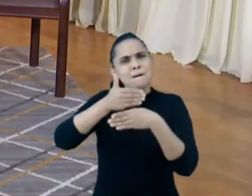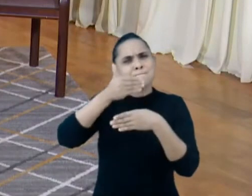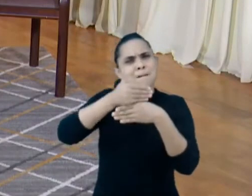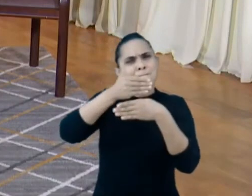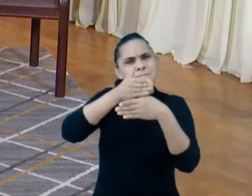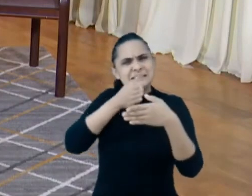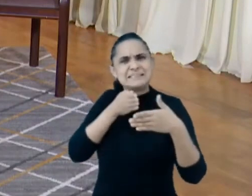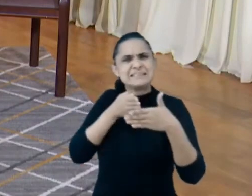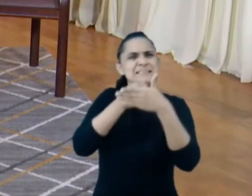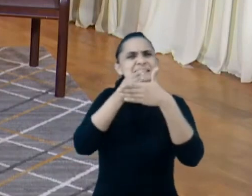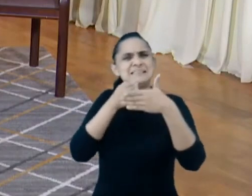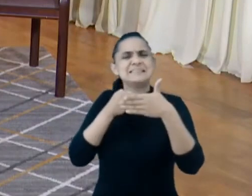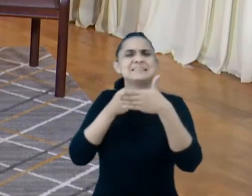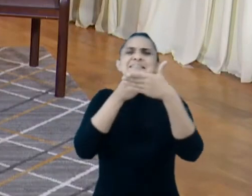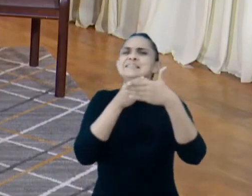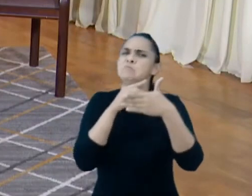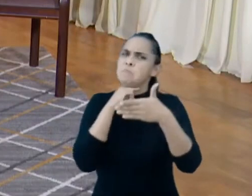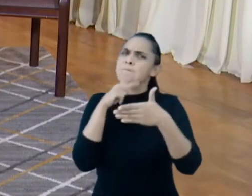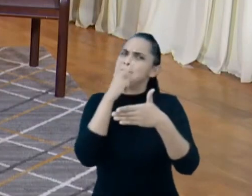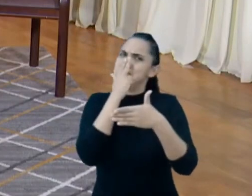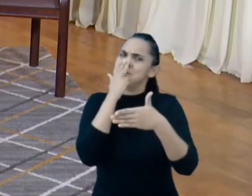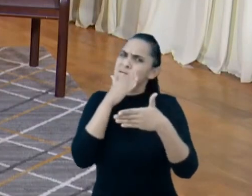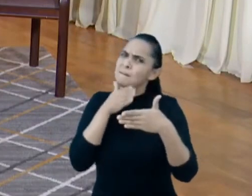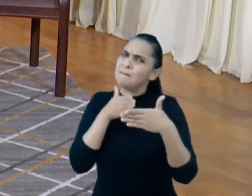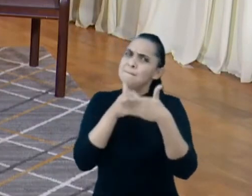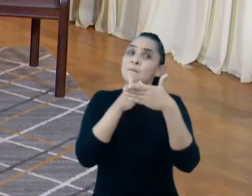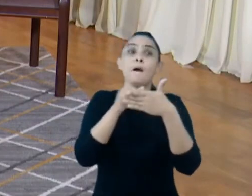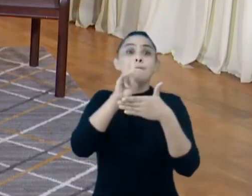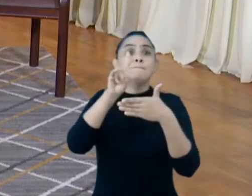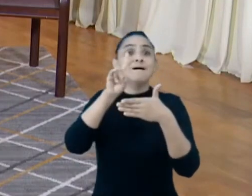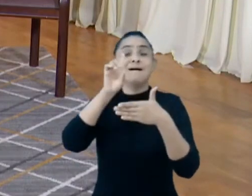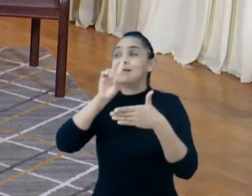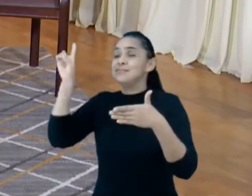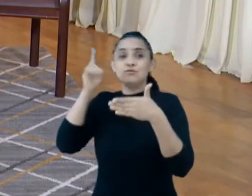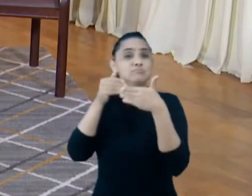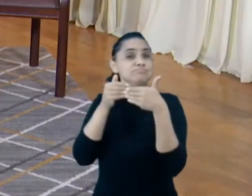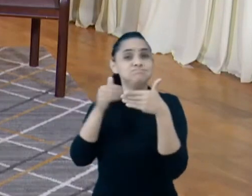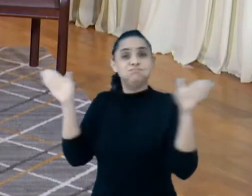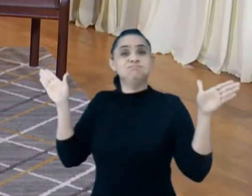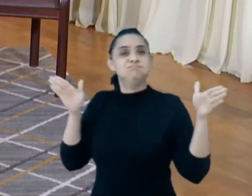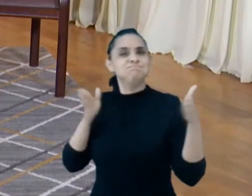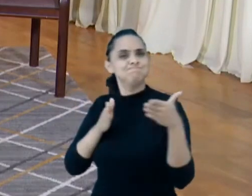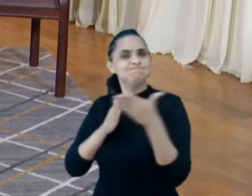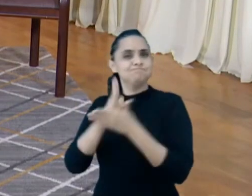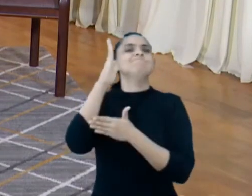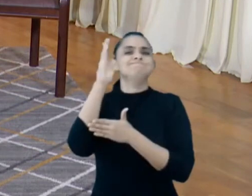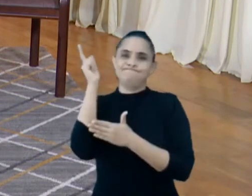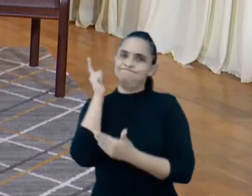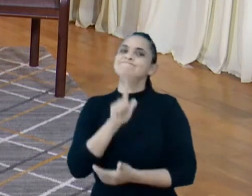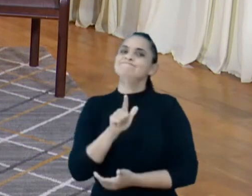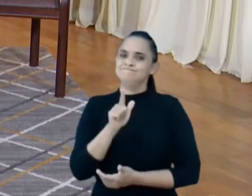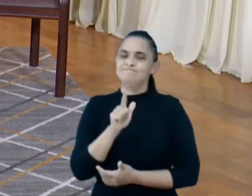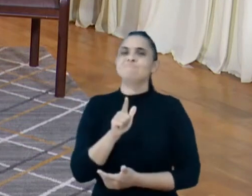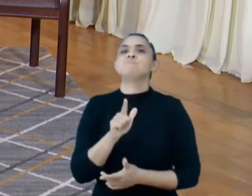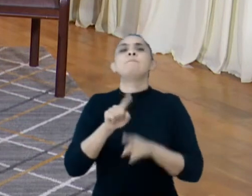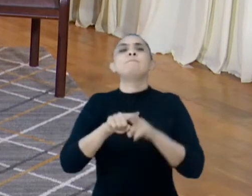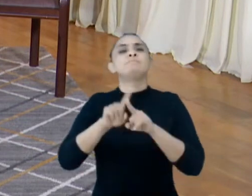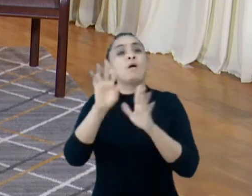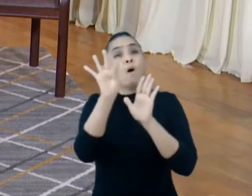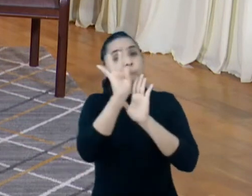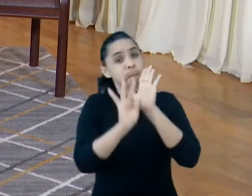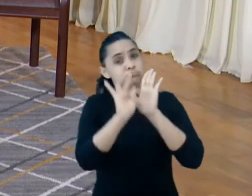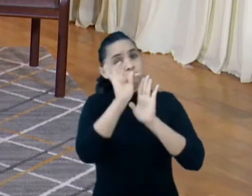intransponíveis, elas são retiradas de uma maneira assim impressionante. Há um texto inspirado que diz que